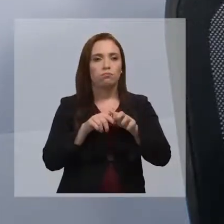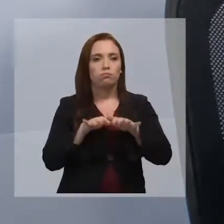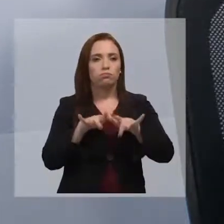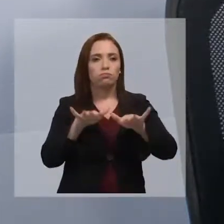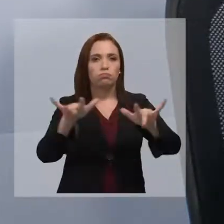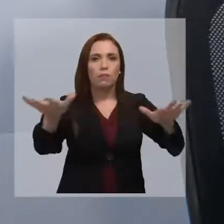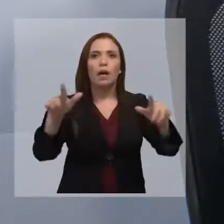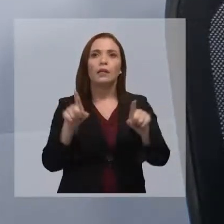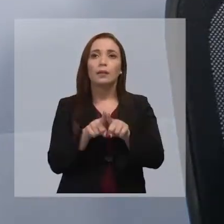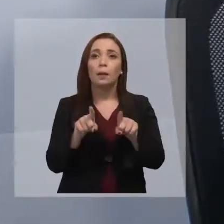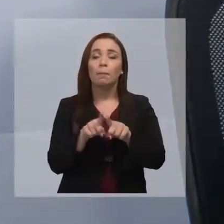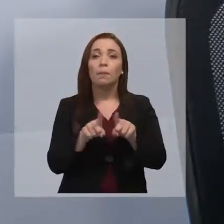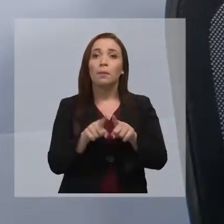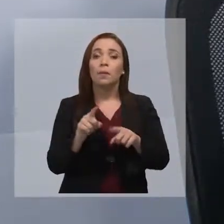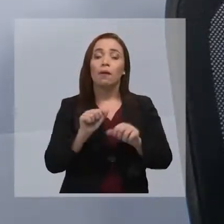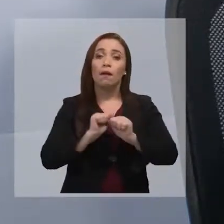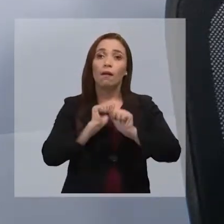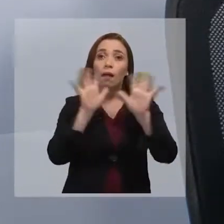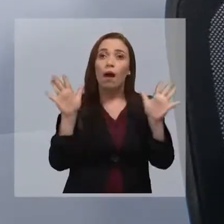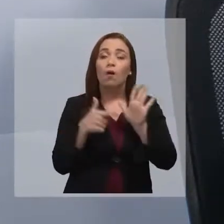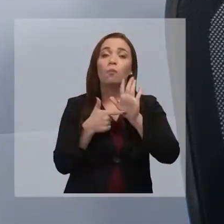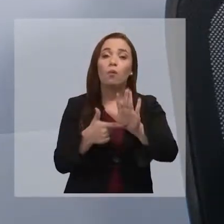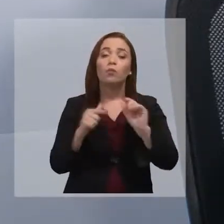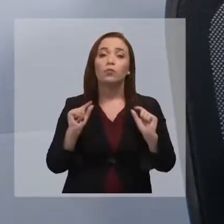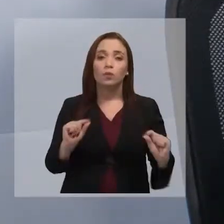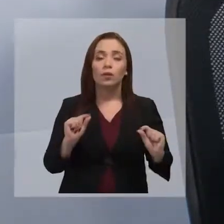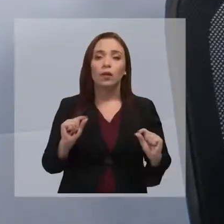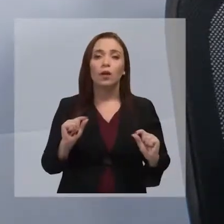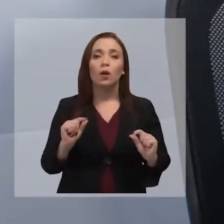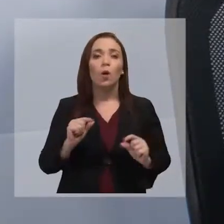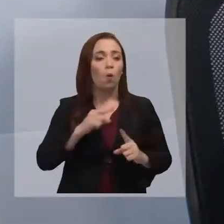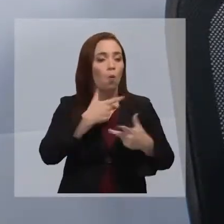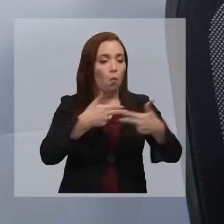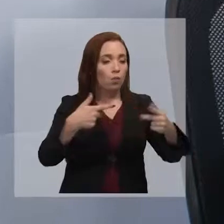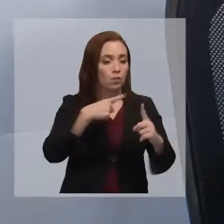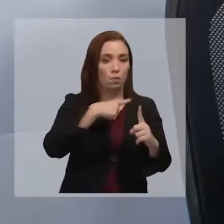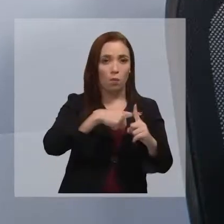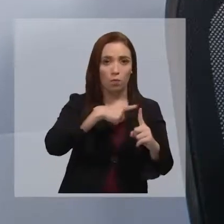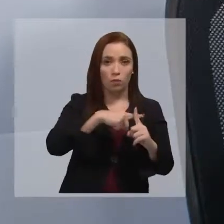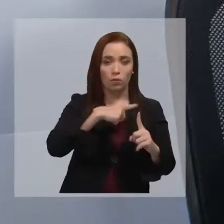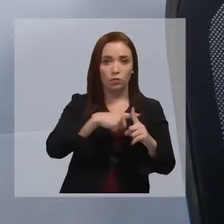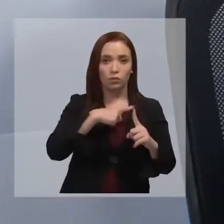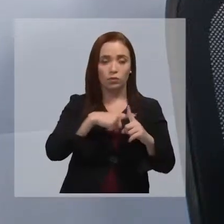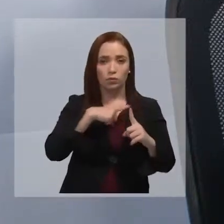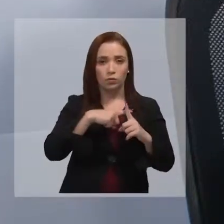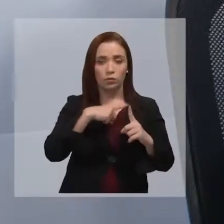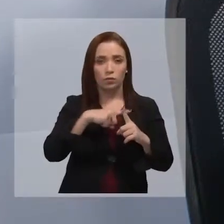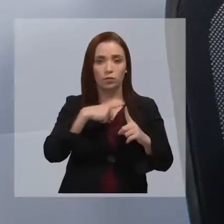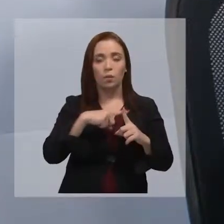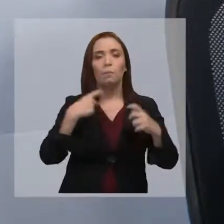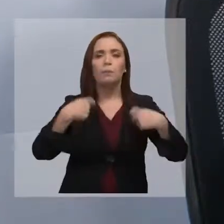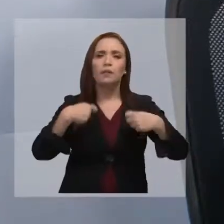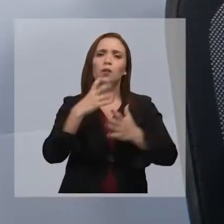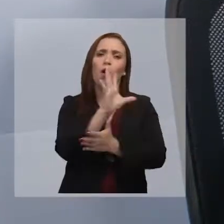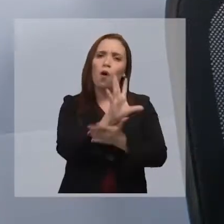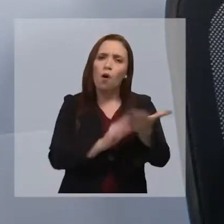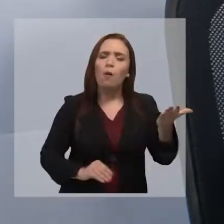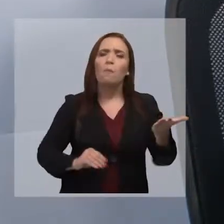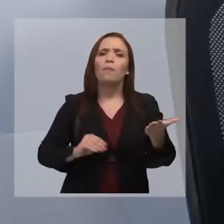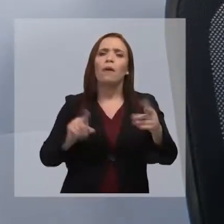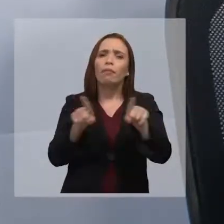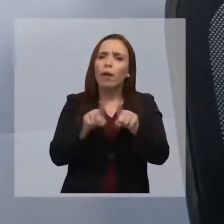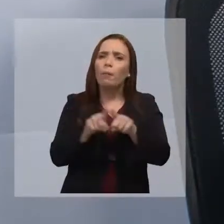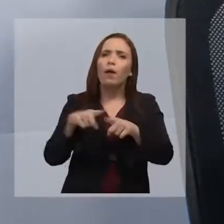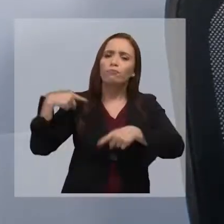cascata, e deixando bem claro que tudo que é positivo, ela não só tem que ser copiada,